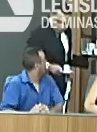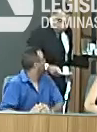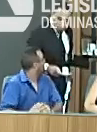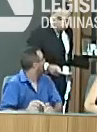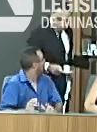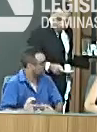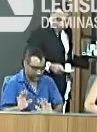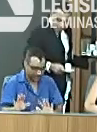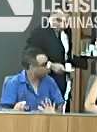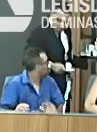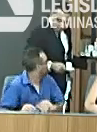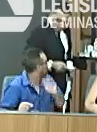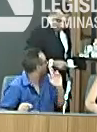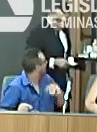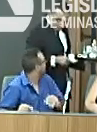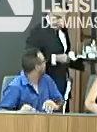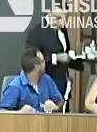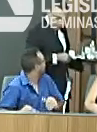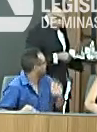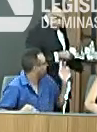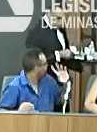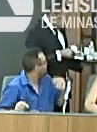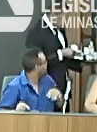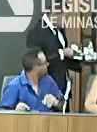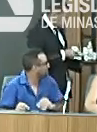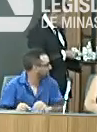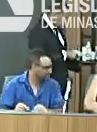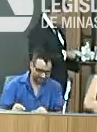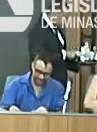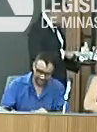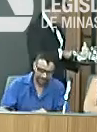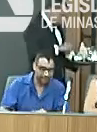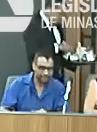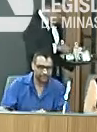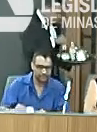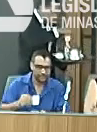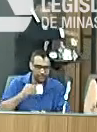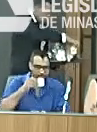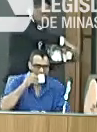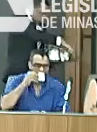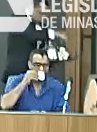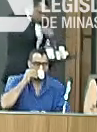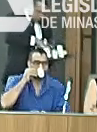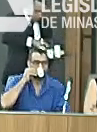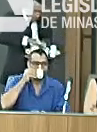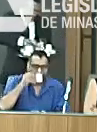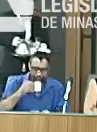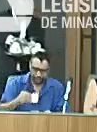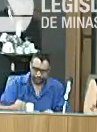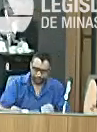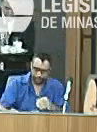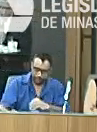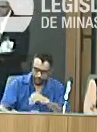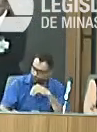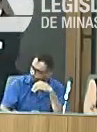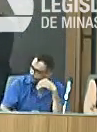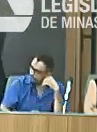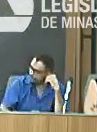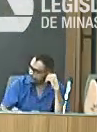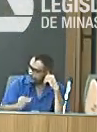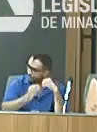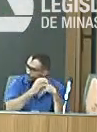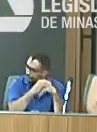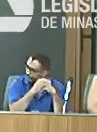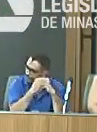momento sequer a luta que já foi construída nessa casa né deputado no primeiro mandato mas foi vereador da capital durante